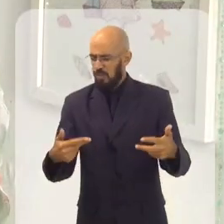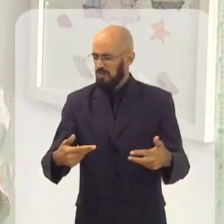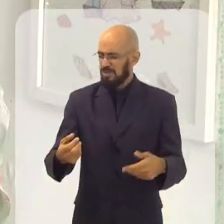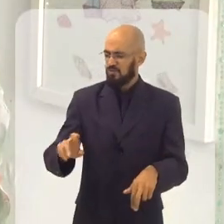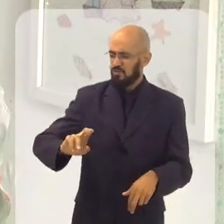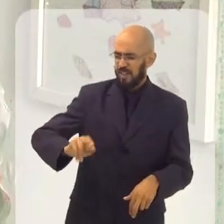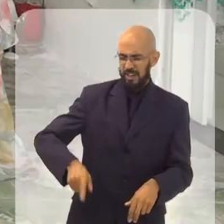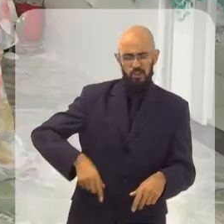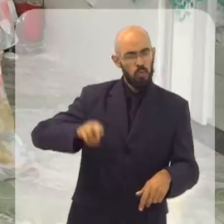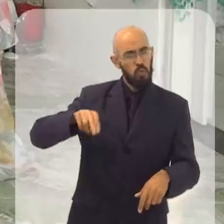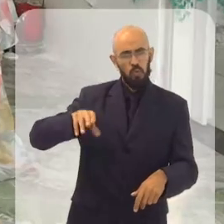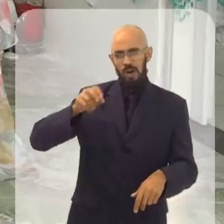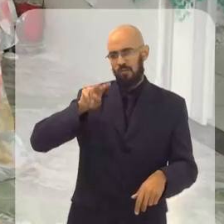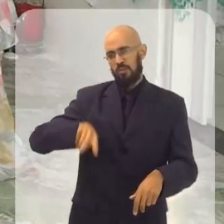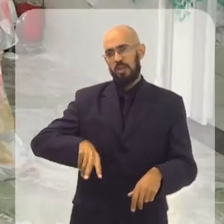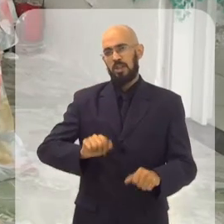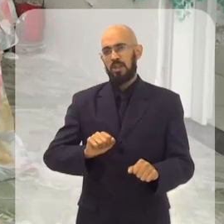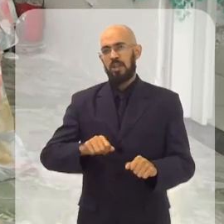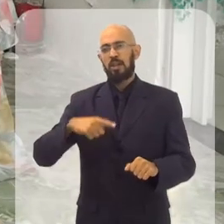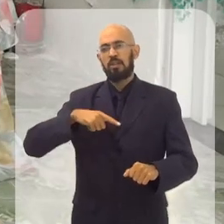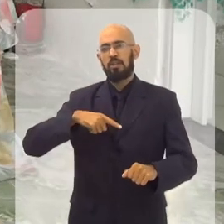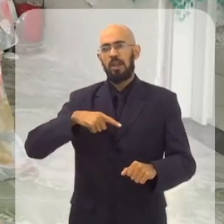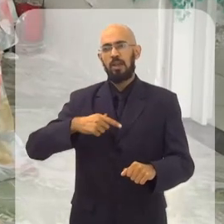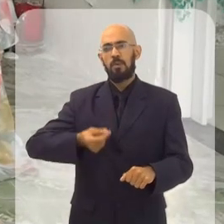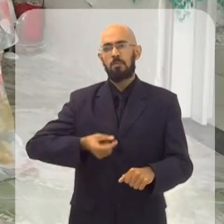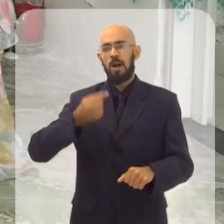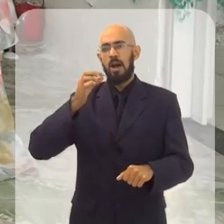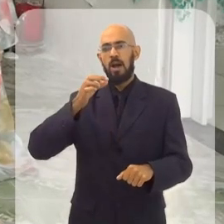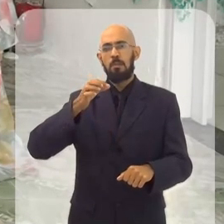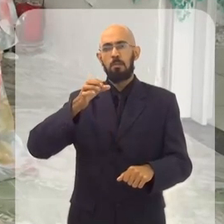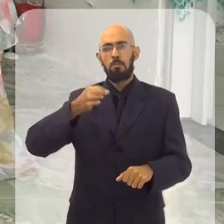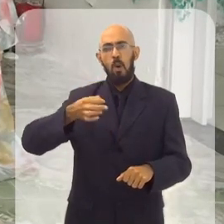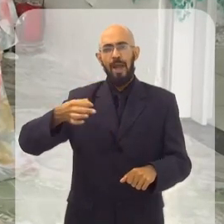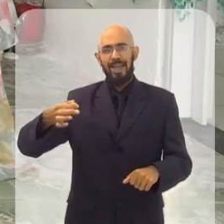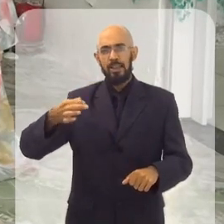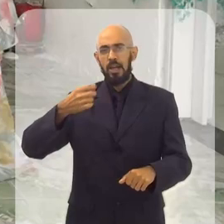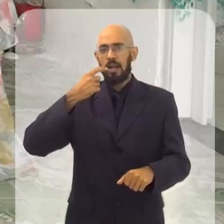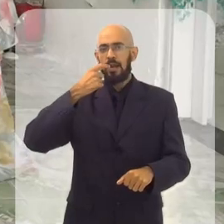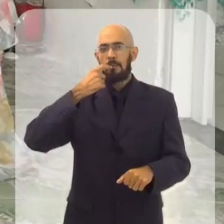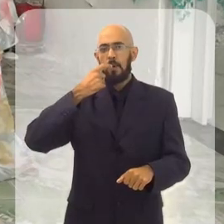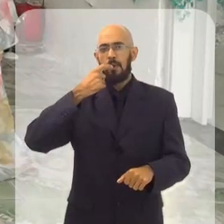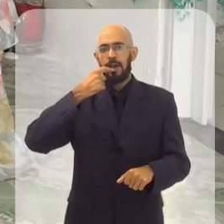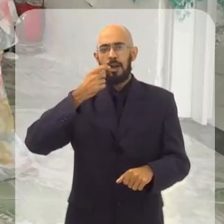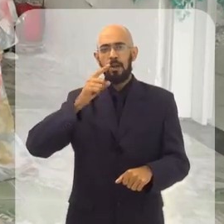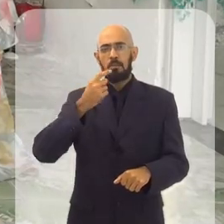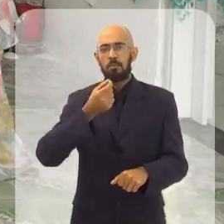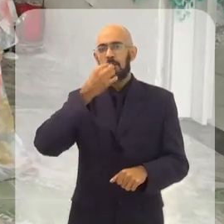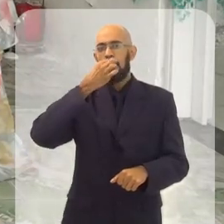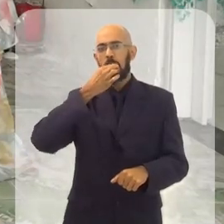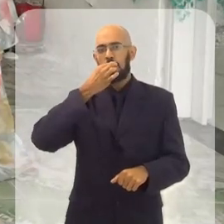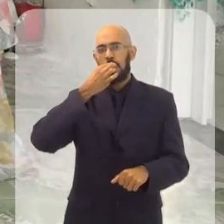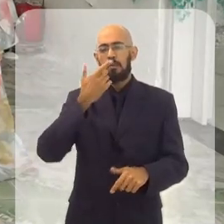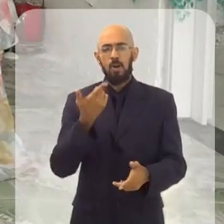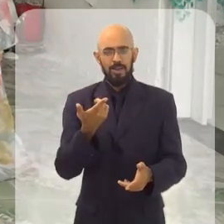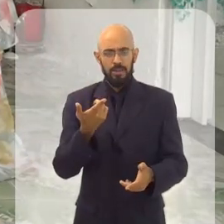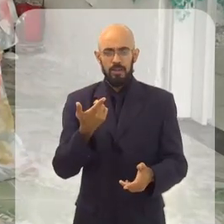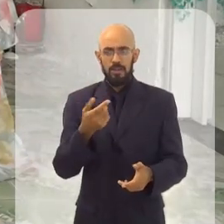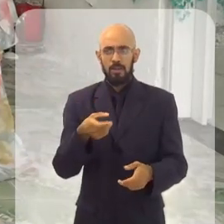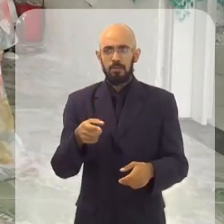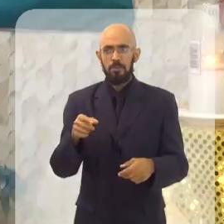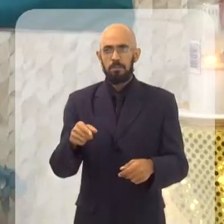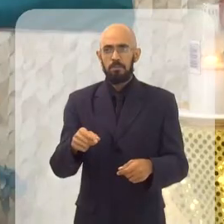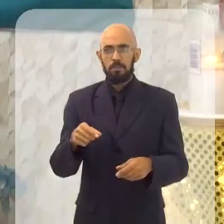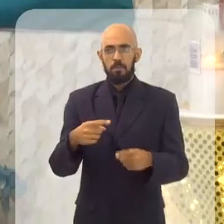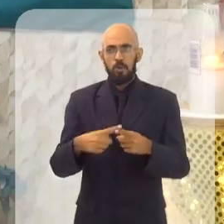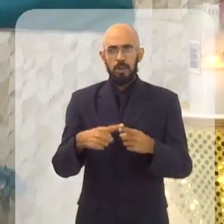visto. Eles levam uma moeda na boca. E eu perguntei por quê. Aquela moeda é para